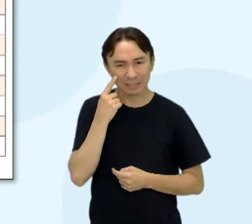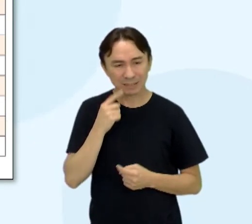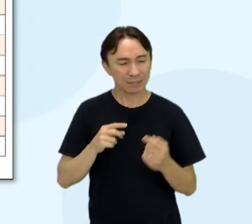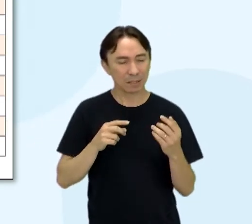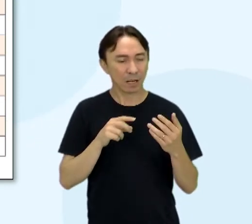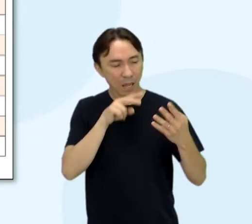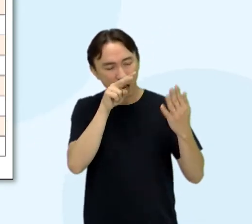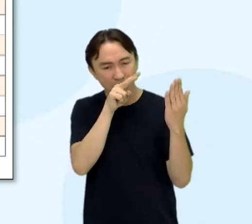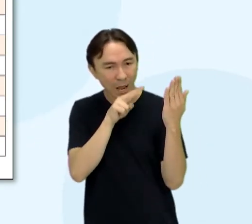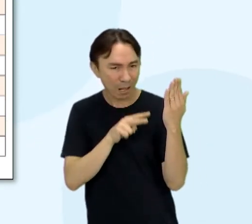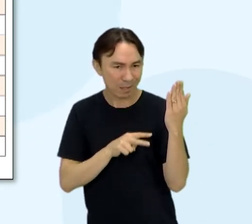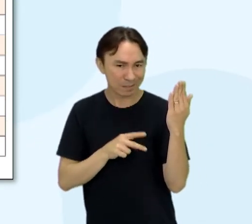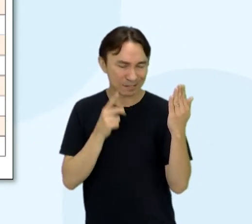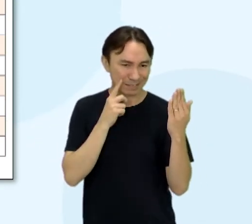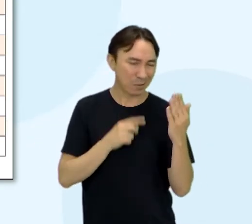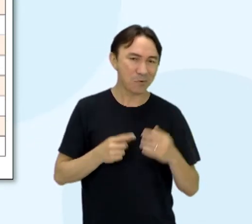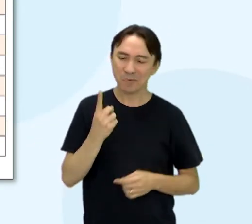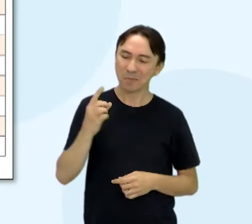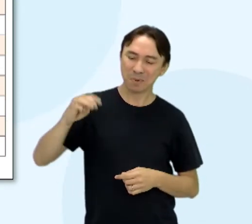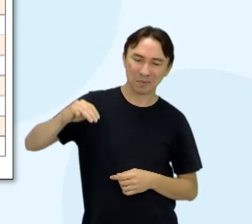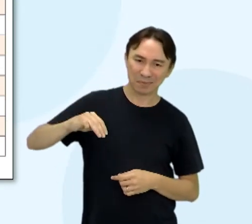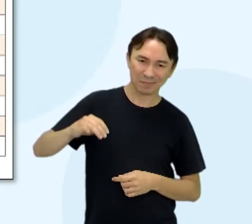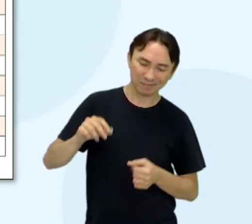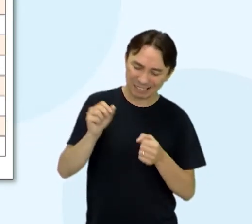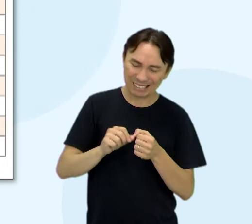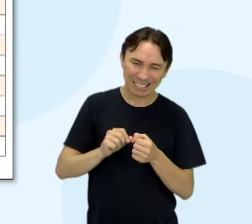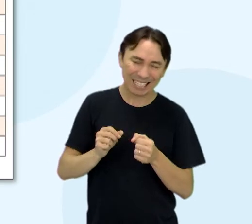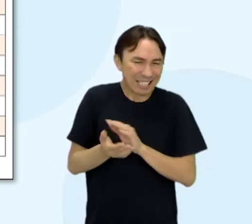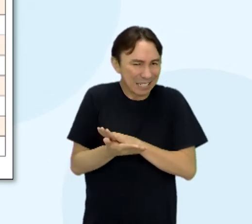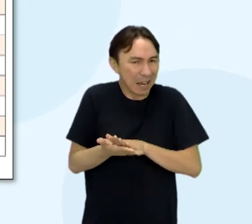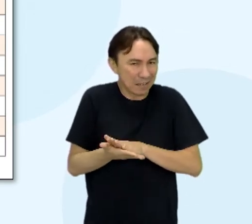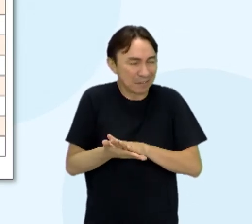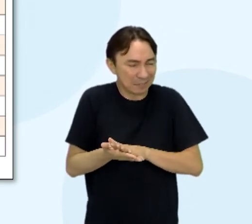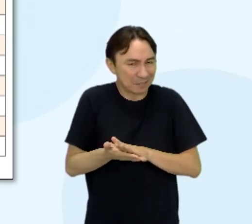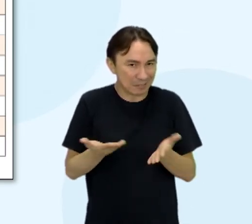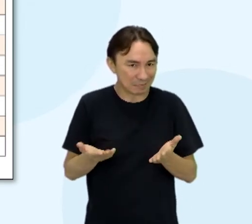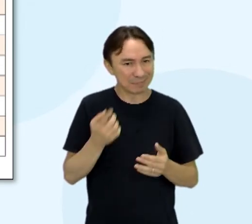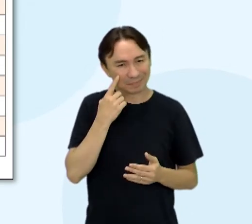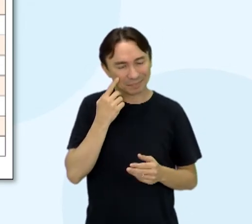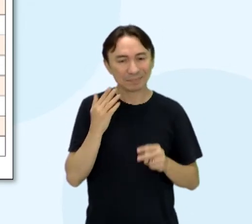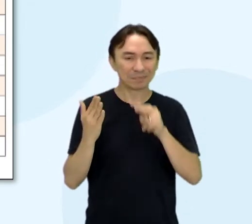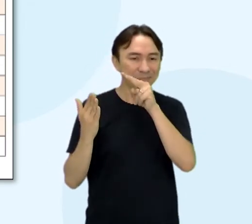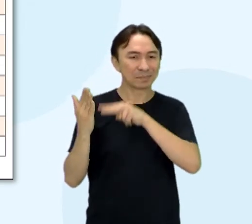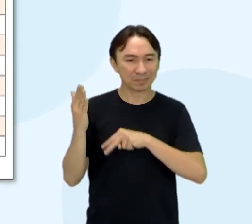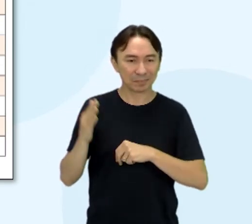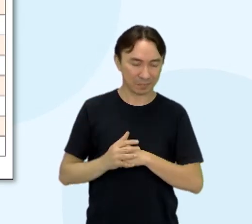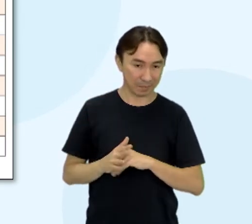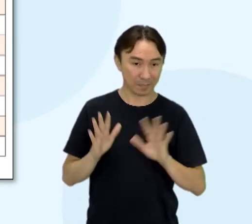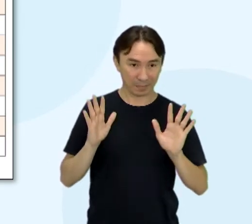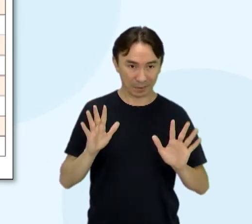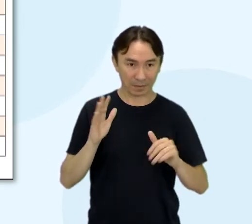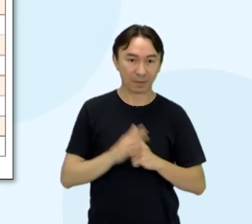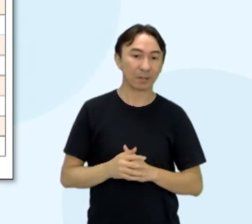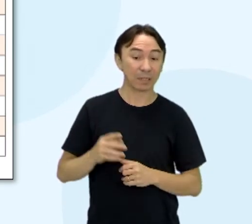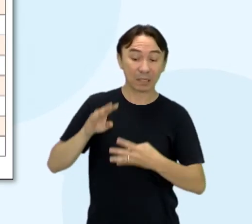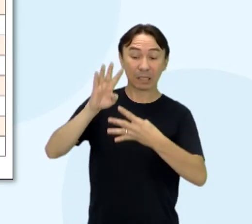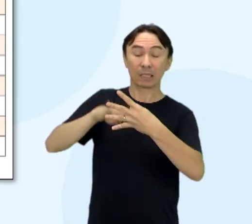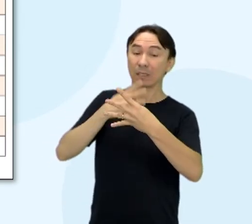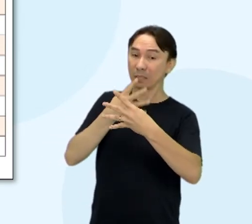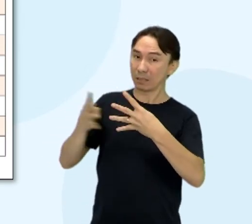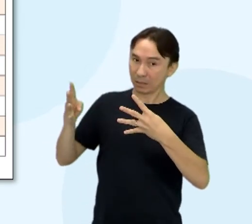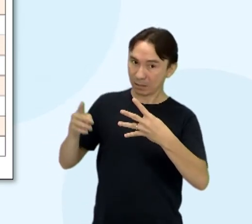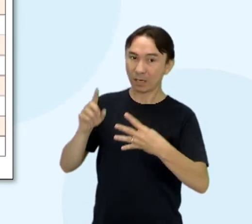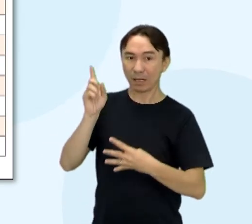direitinho. A gente sabe que não dá para fazer em um minuto, não dá para fazer nada, mas para ter um pouquinho dessa análise. Bom, os dados da tabela a seguir foram divulgados